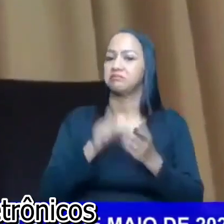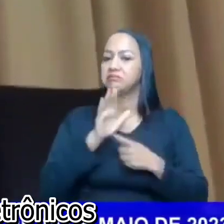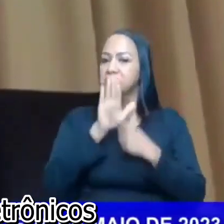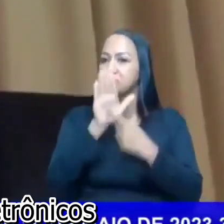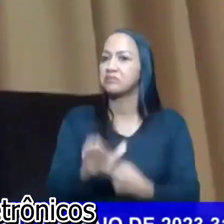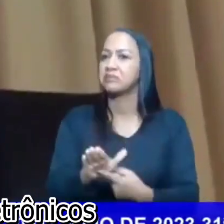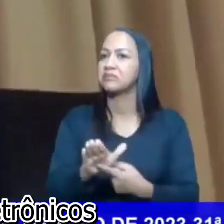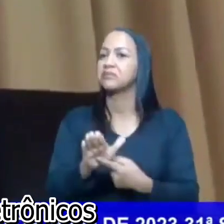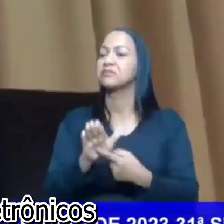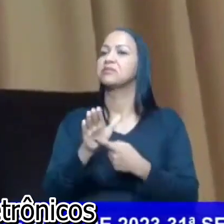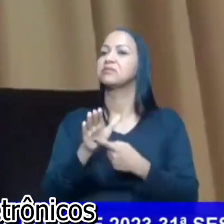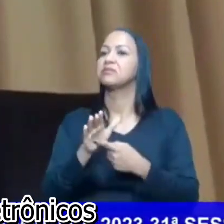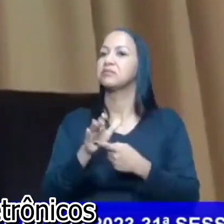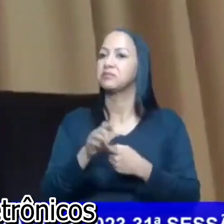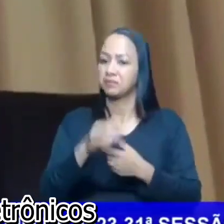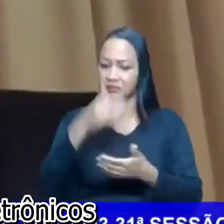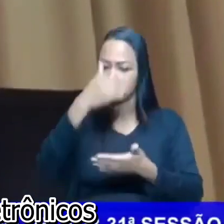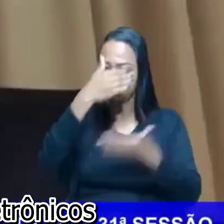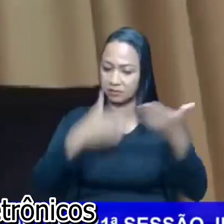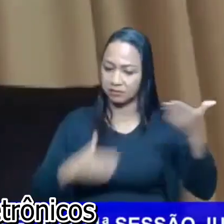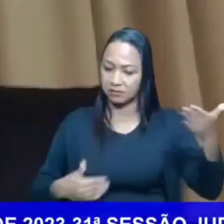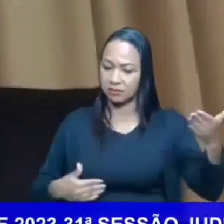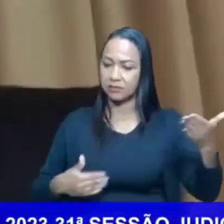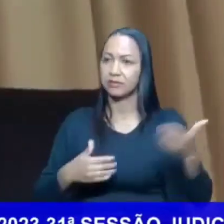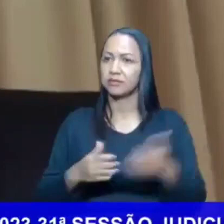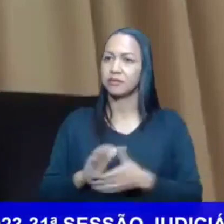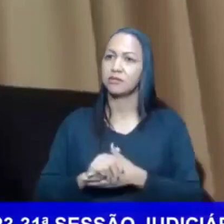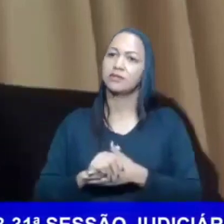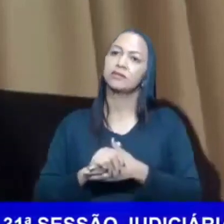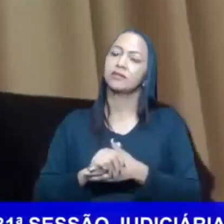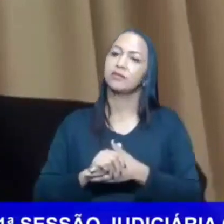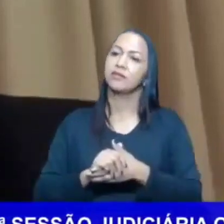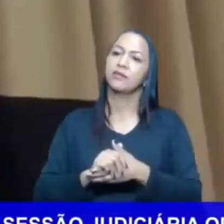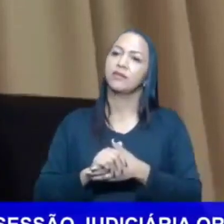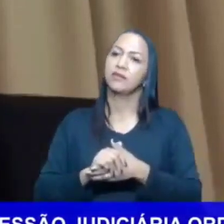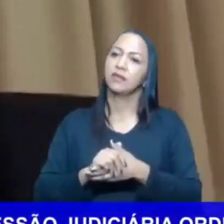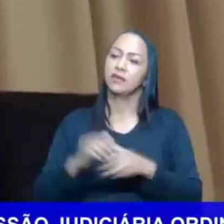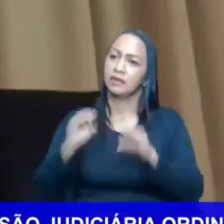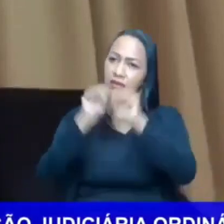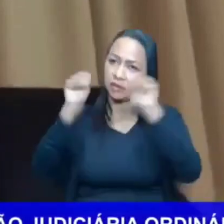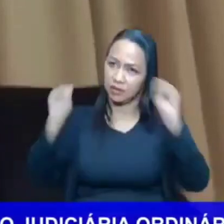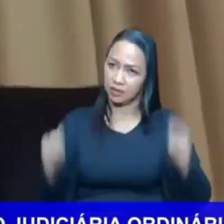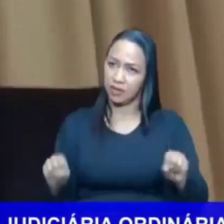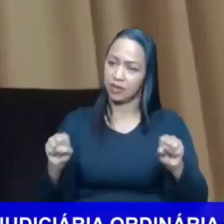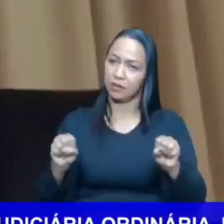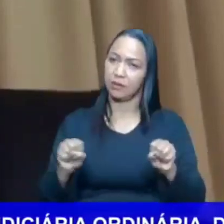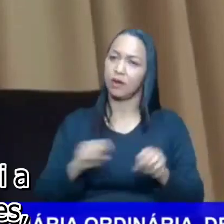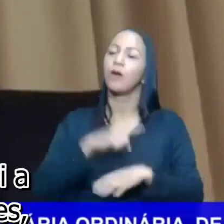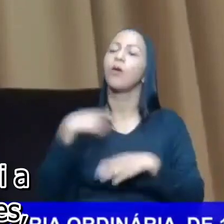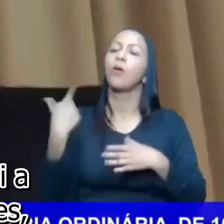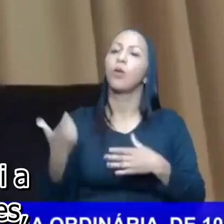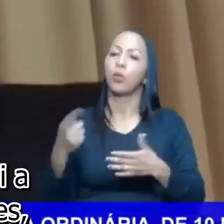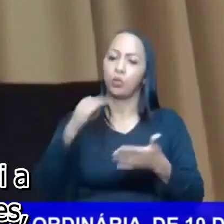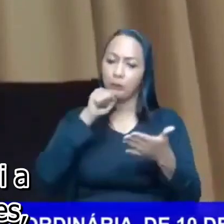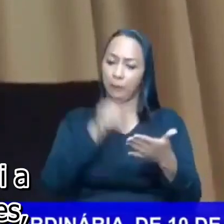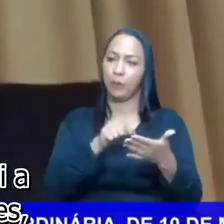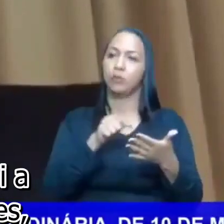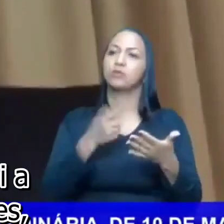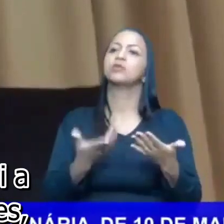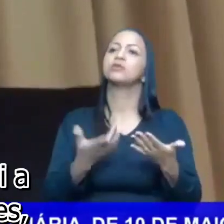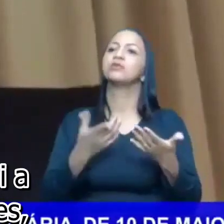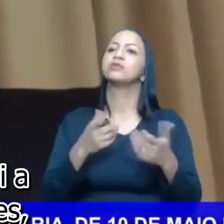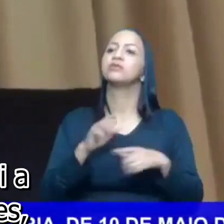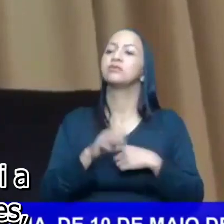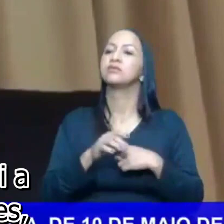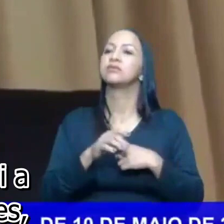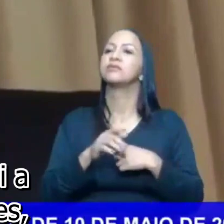suprido com os extratos eletrônicos colhidos via sistema. Um outro ponto que merece atenção foi a